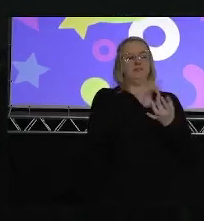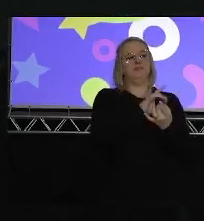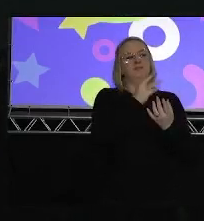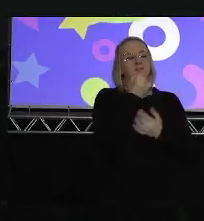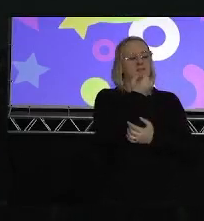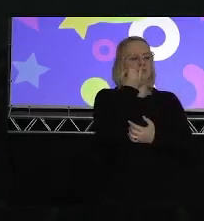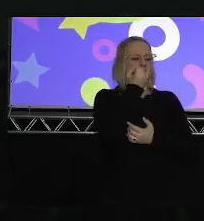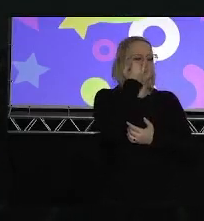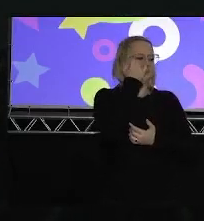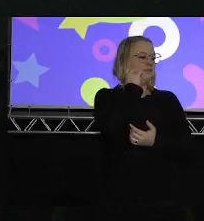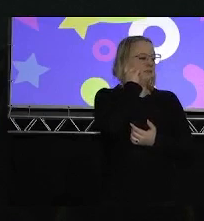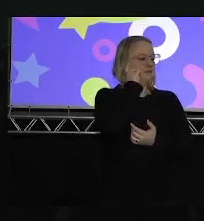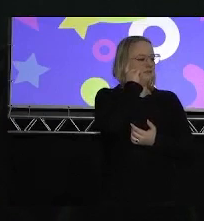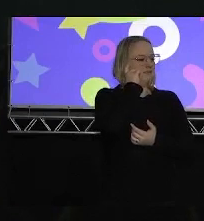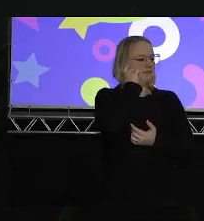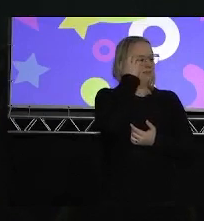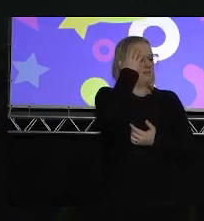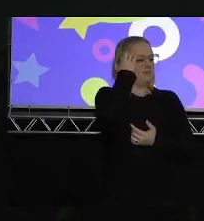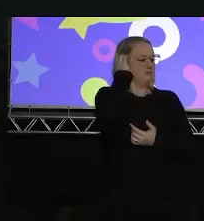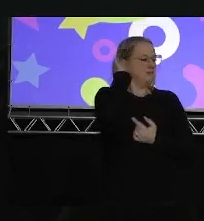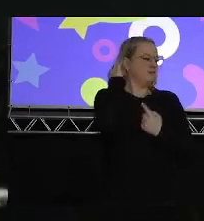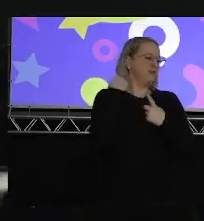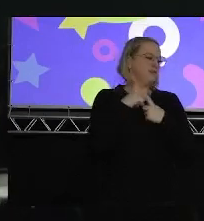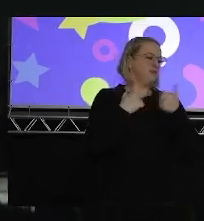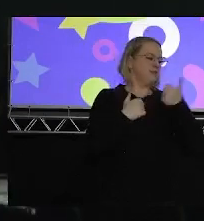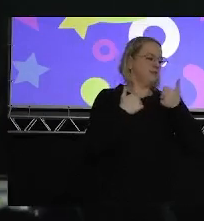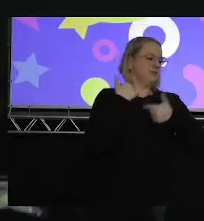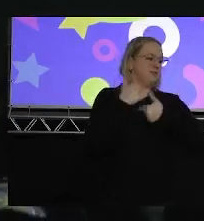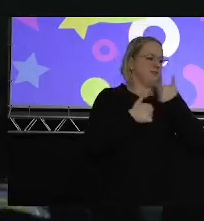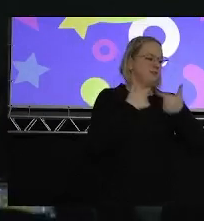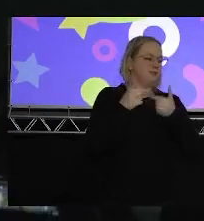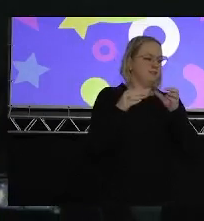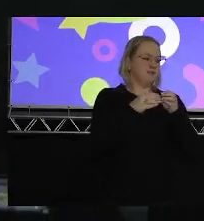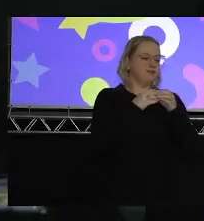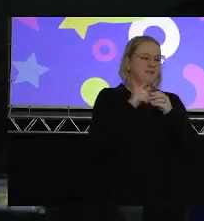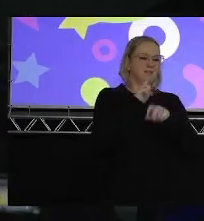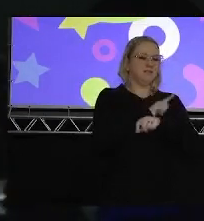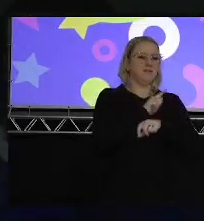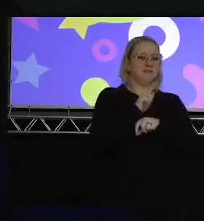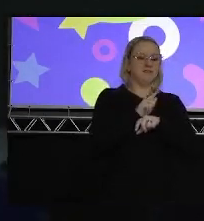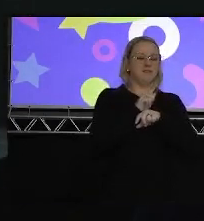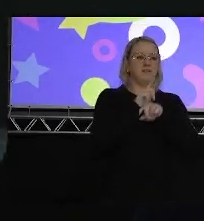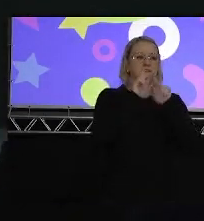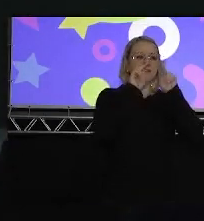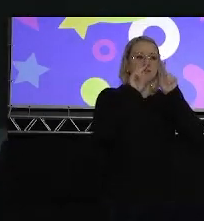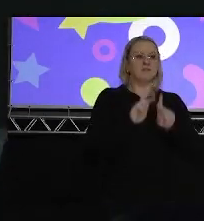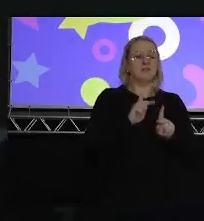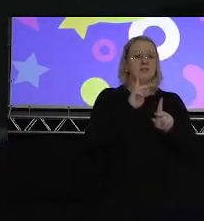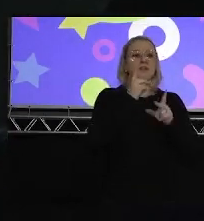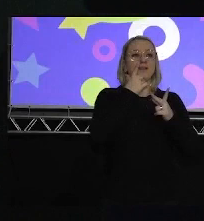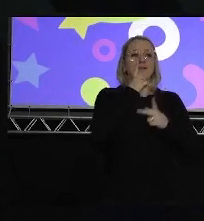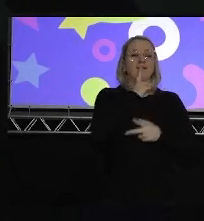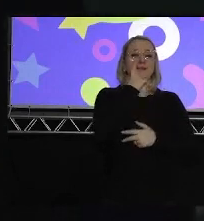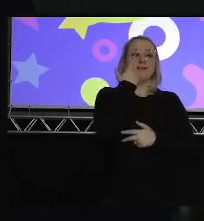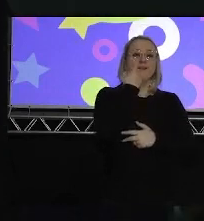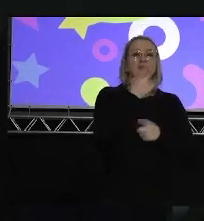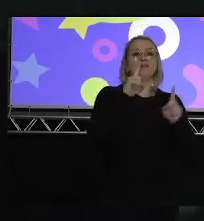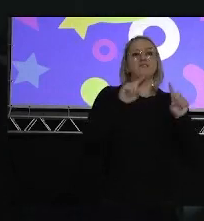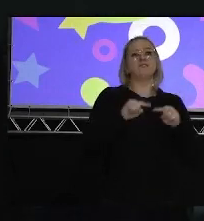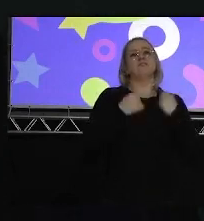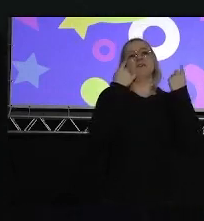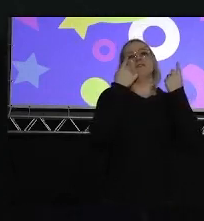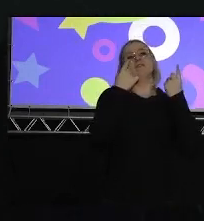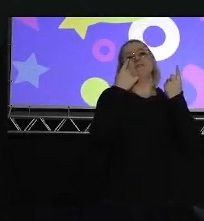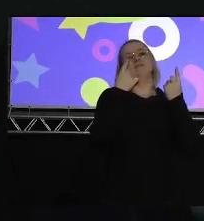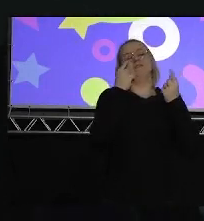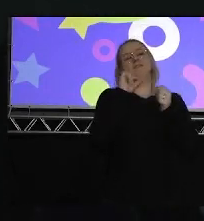importantes. Né? Primeiro, a gente trabalhou com uma equipe de gestão disposta a fazer. Então, né, eles tinham um desafio que